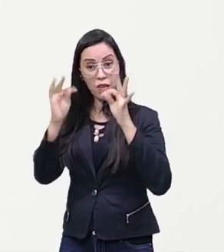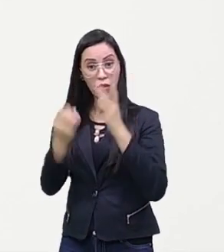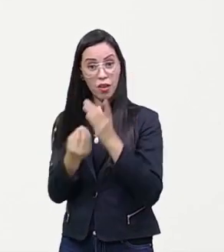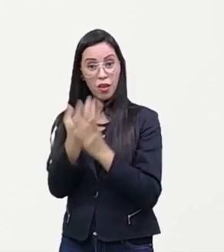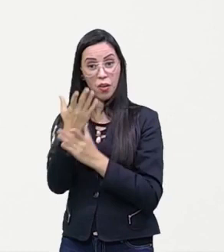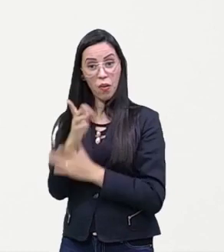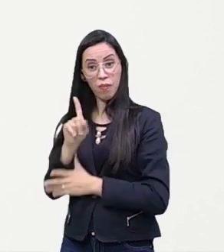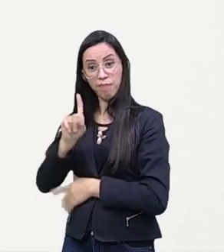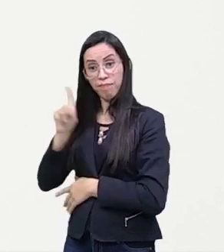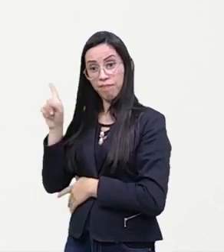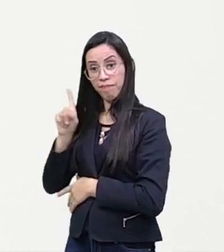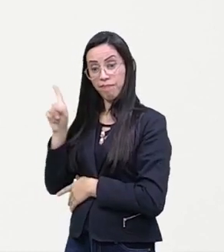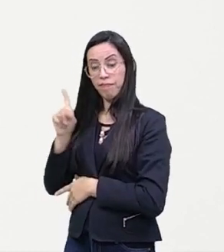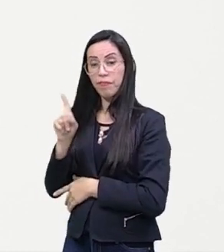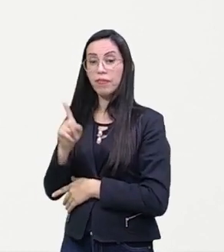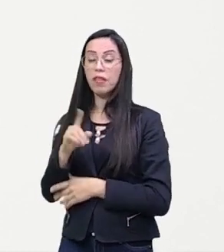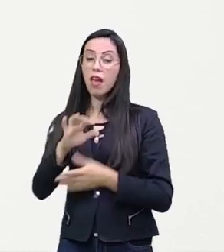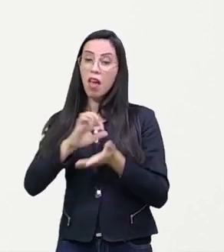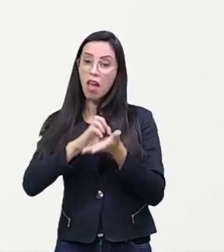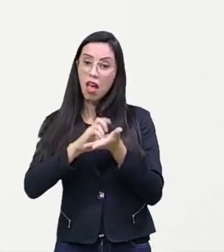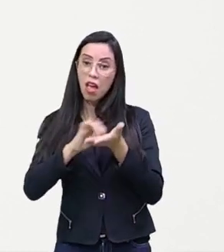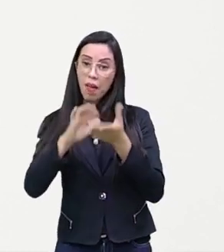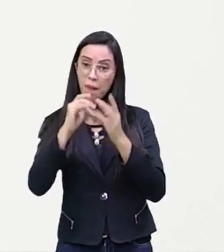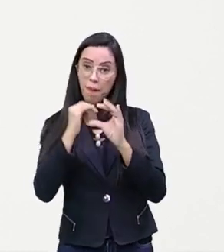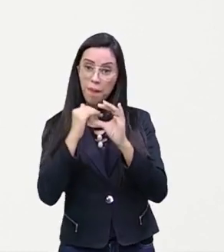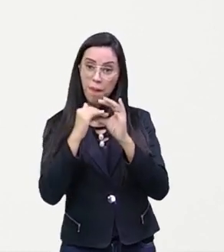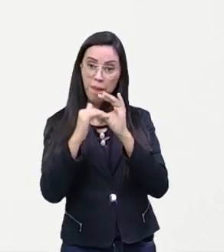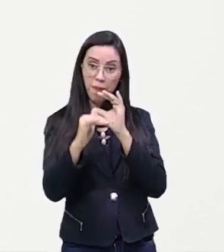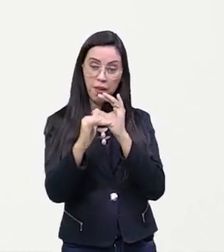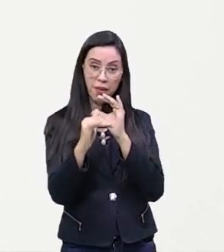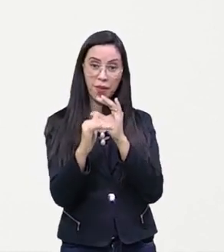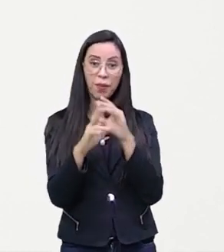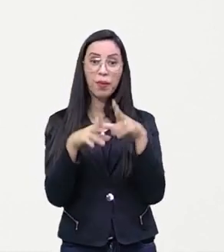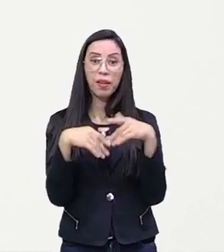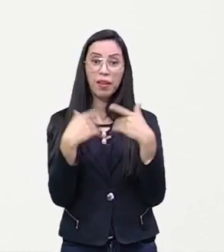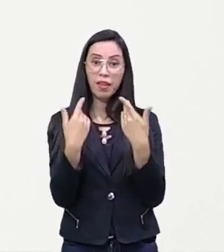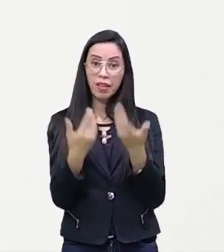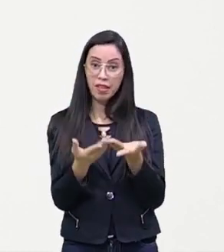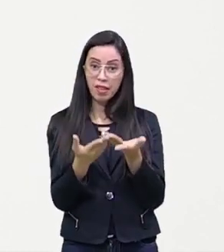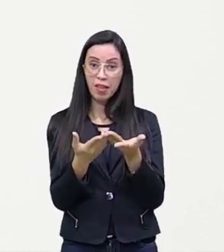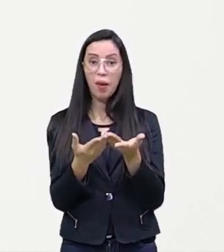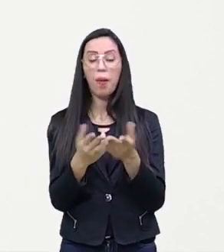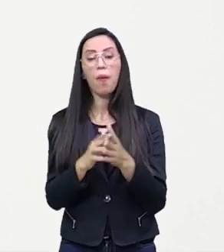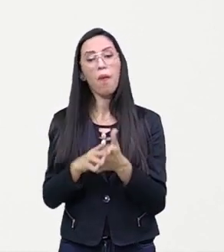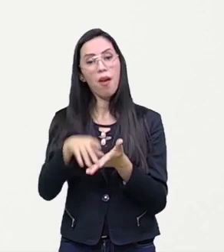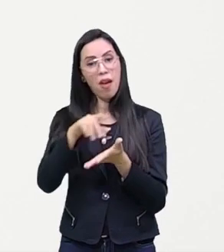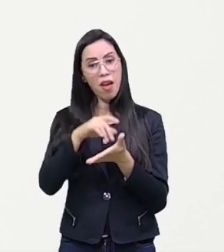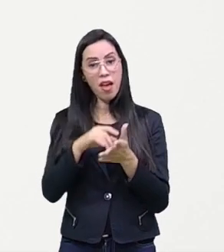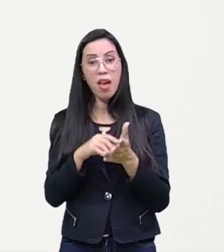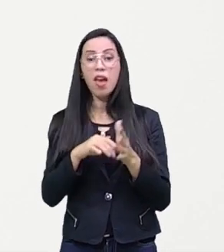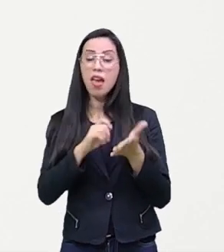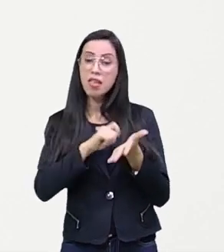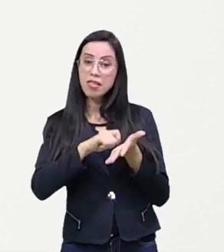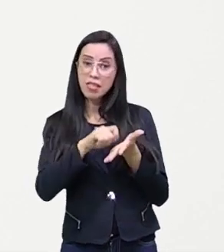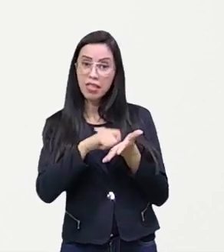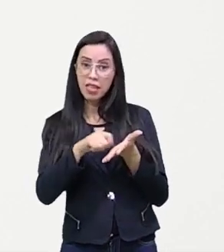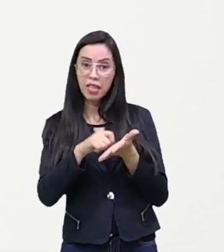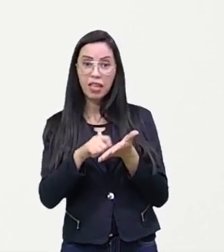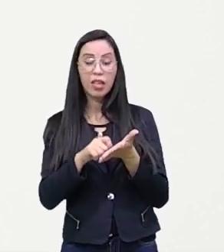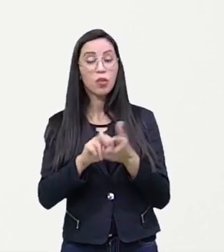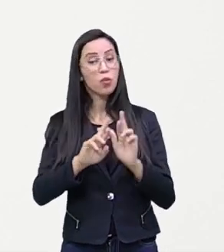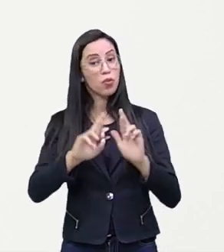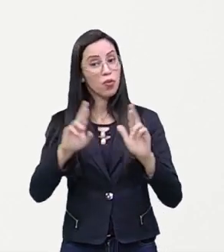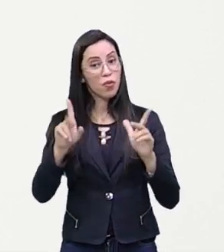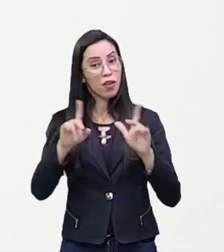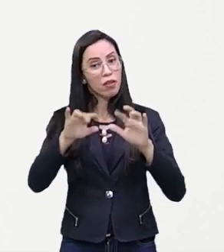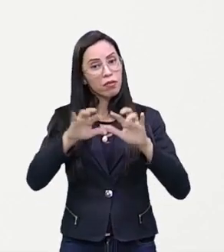e-mail ou correio eletrônico é um gênero eletrônico, escrito, cujas características